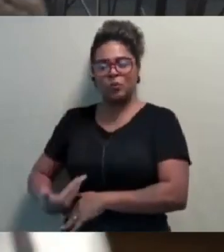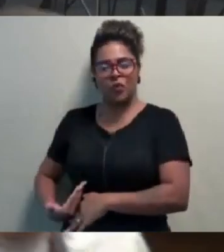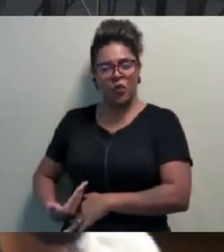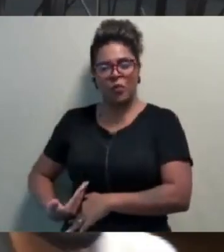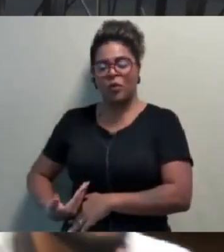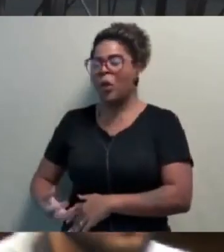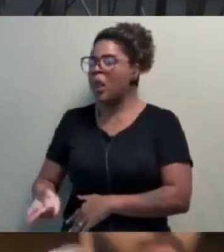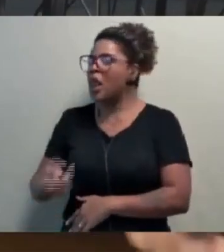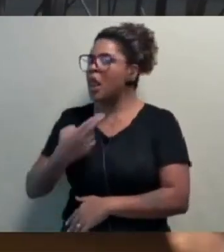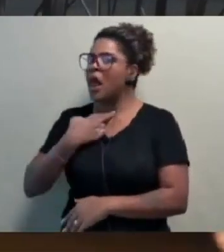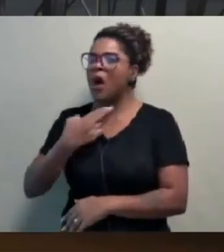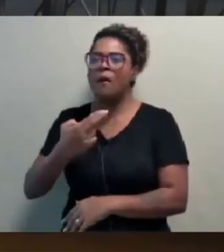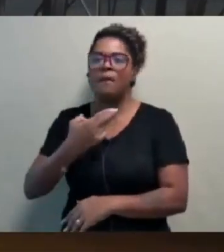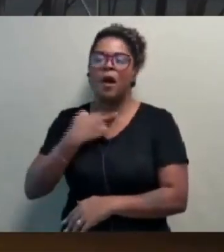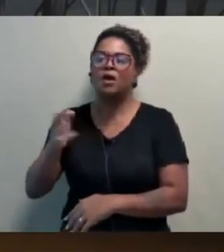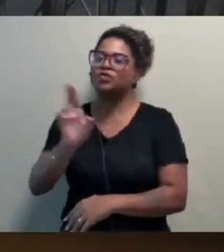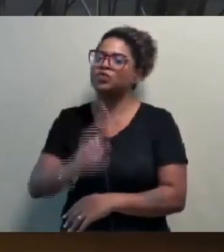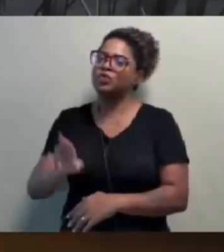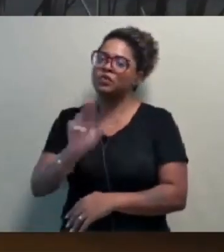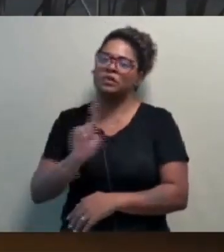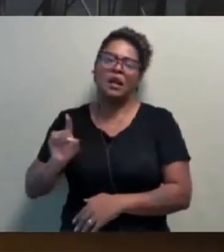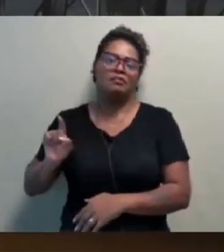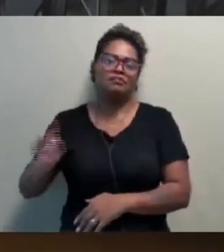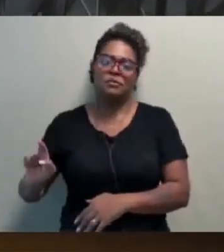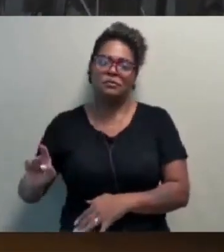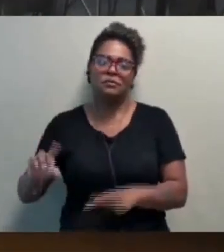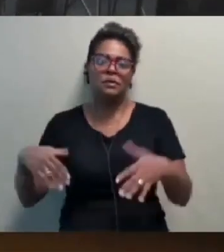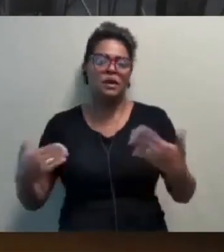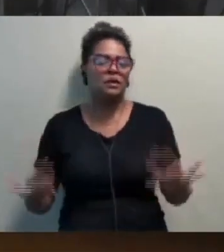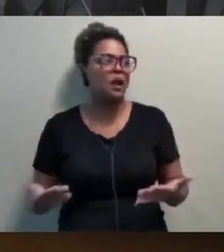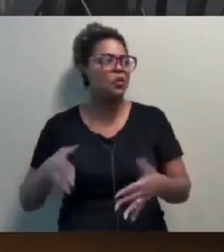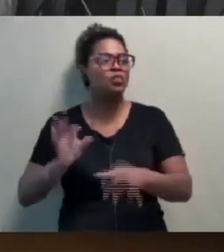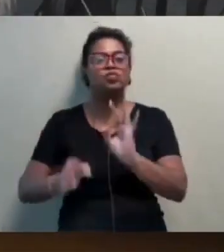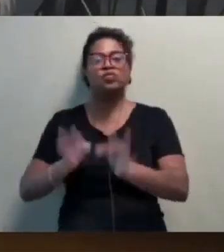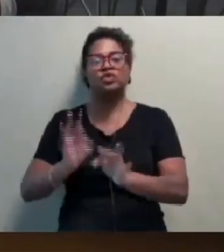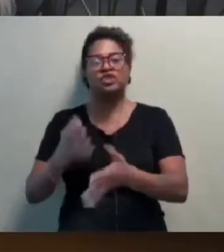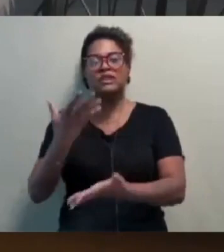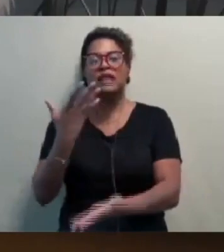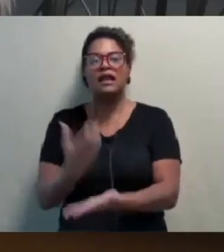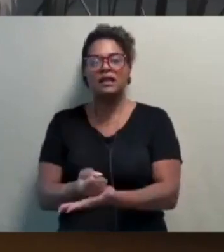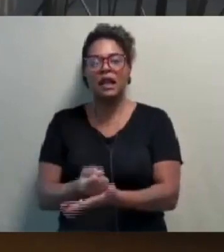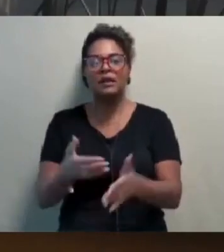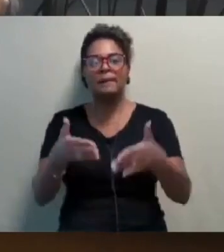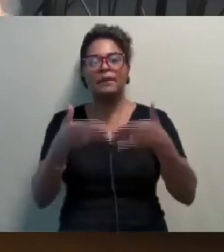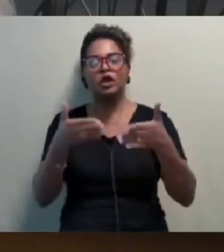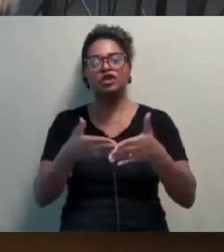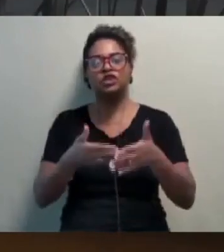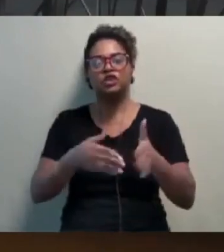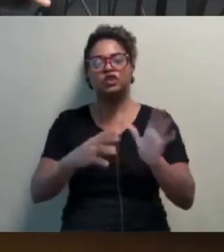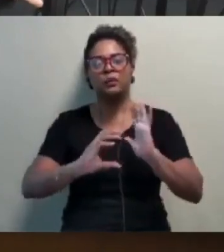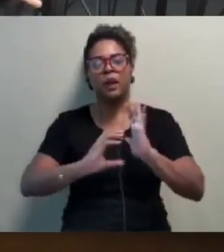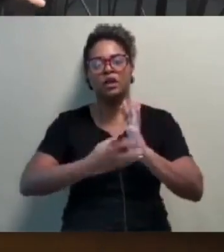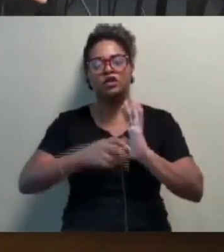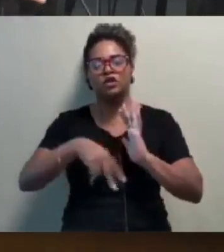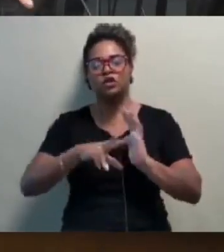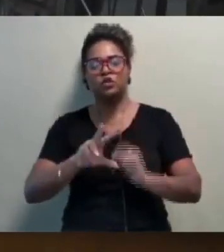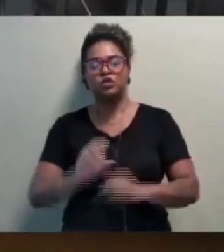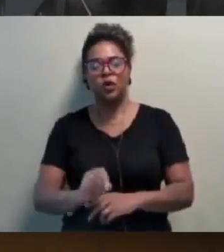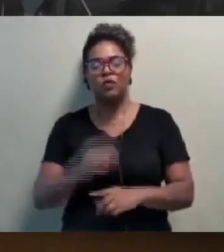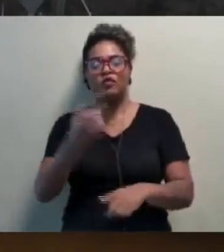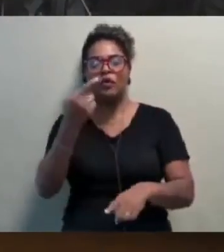partidária. Então, Justiça aceita pedido do Novo e proíbe lançamento de pré-candidatura de Rogério Corrêa na